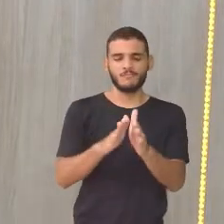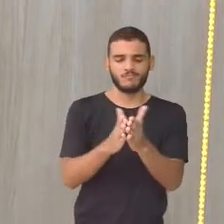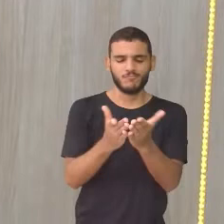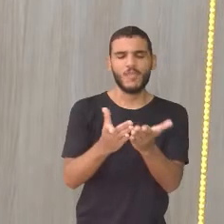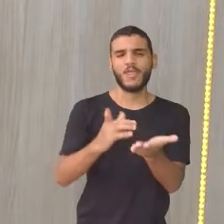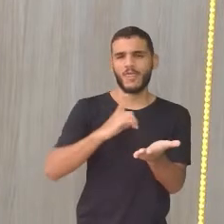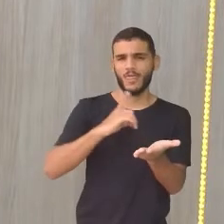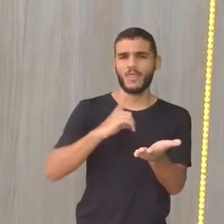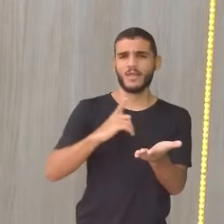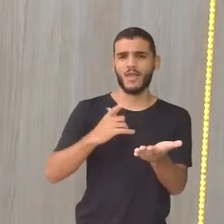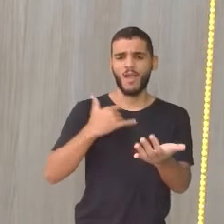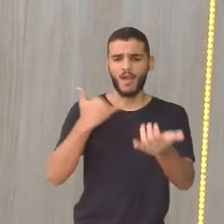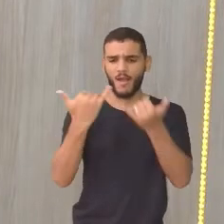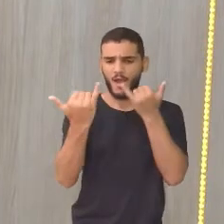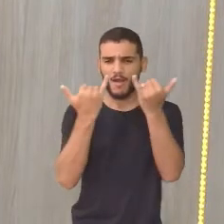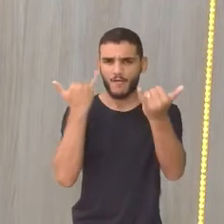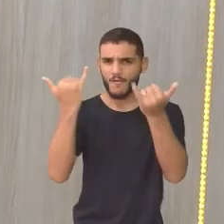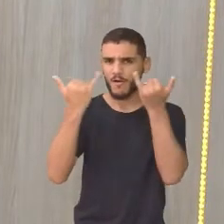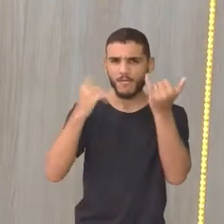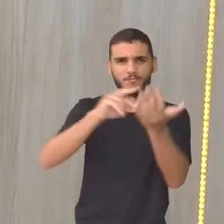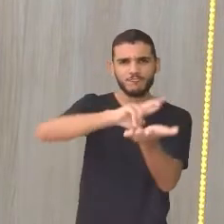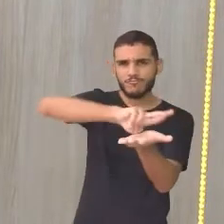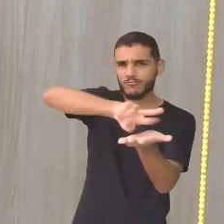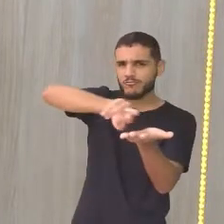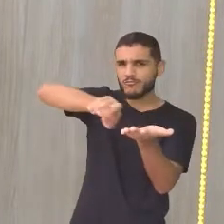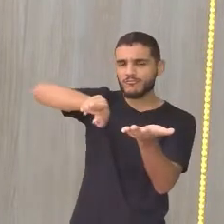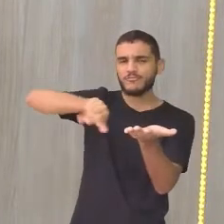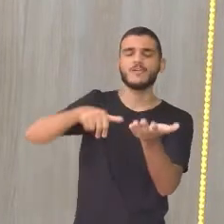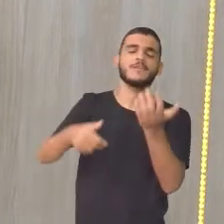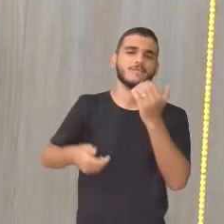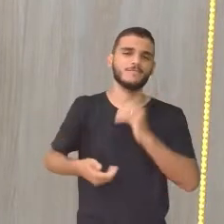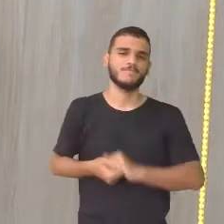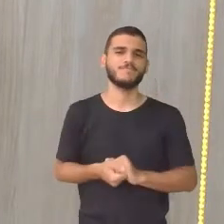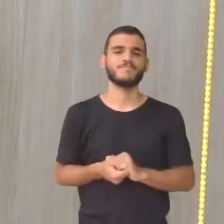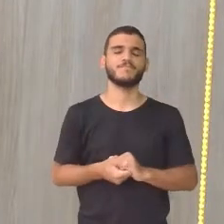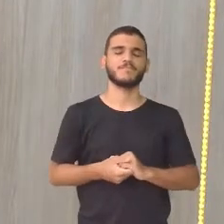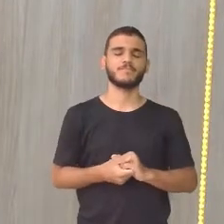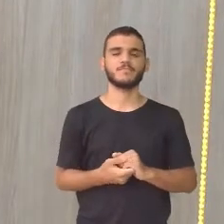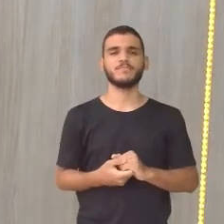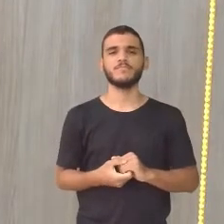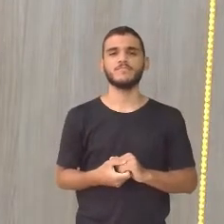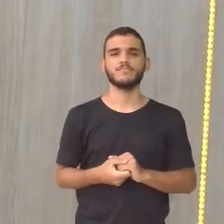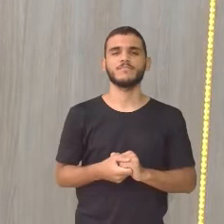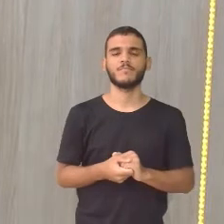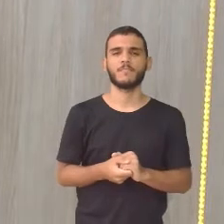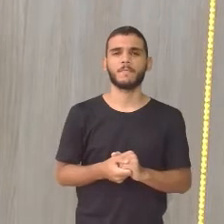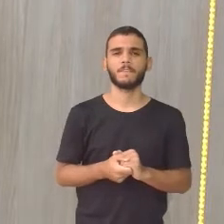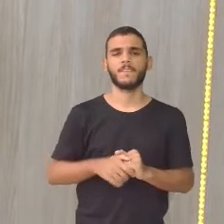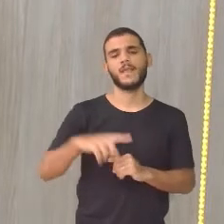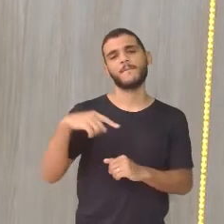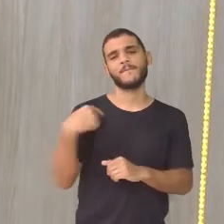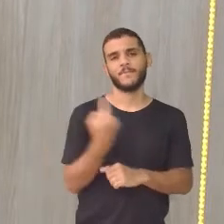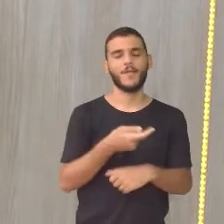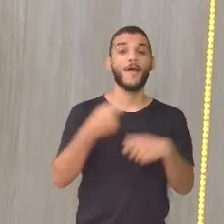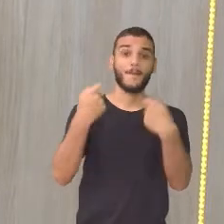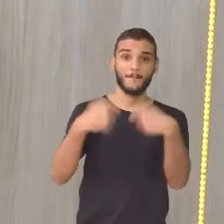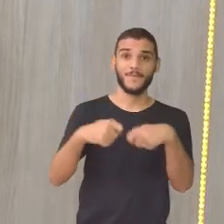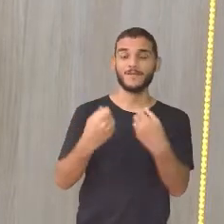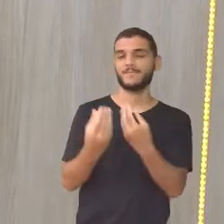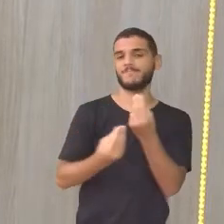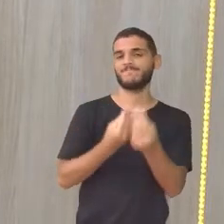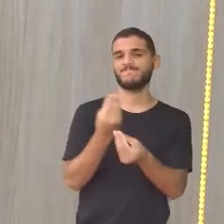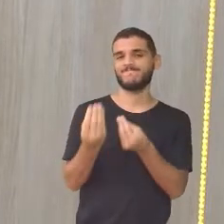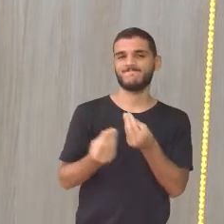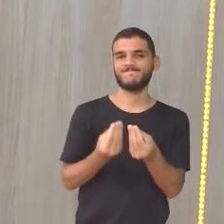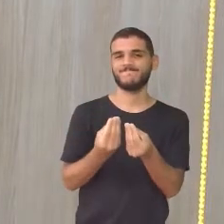leitura tem muita riqueza para nos oferecer. Então, nós precisamos olhar o livro assim.